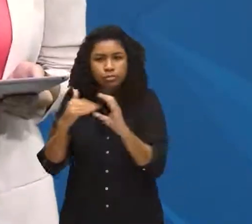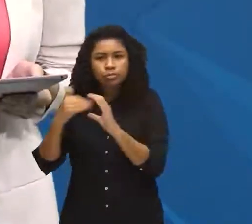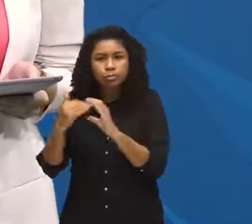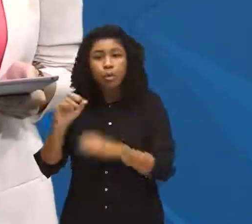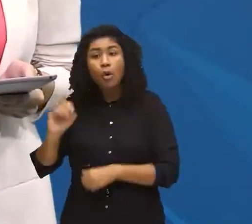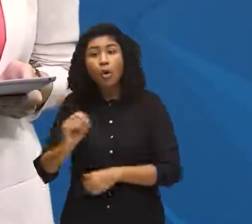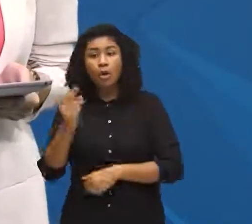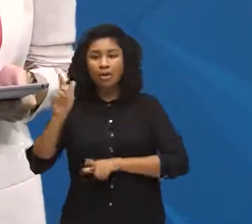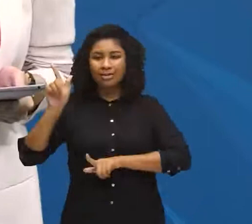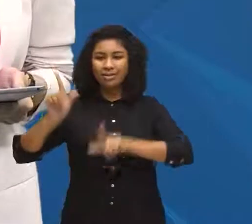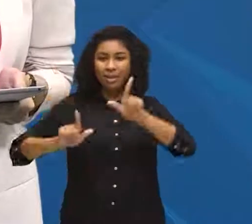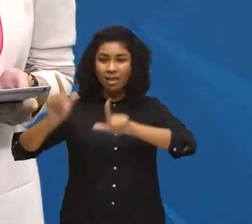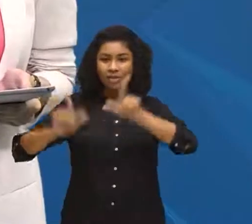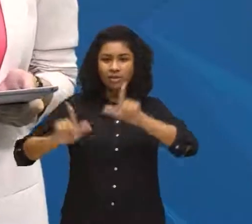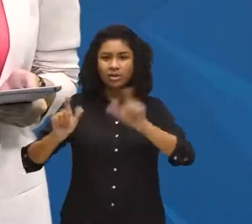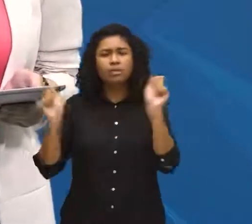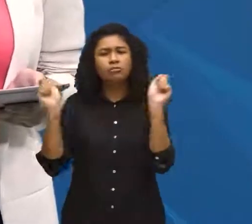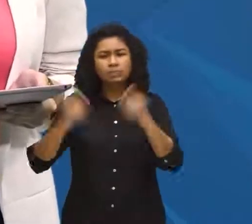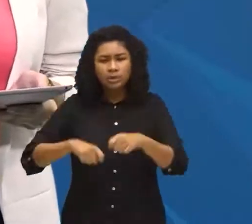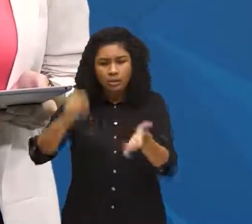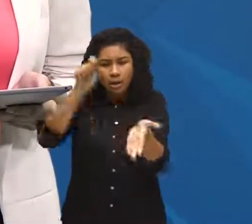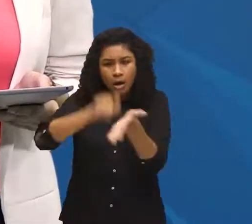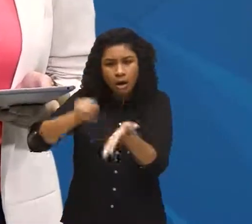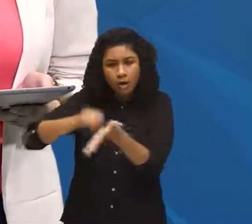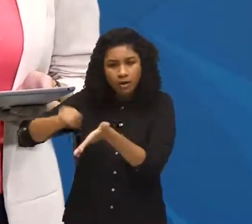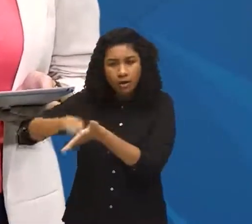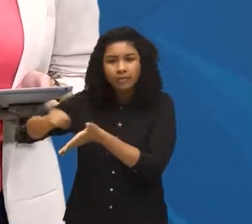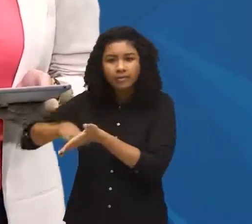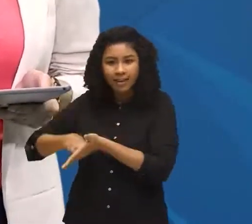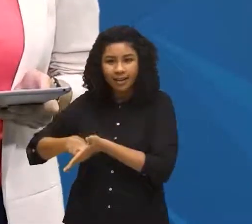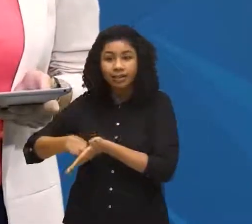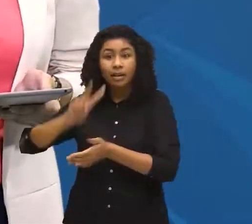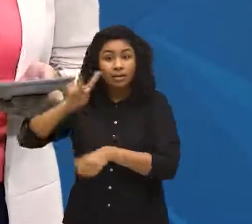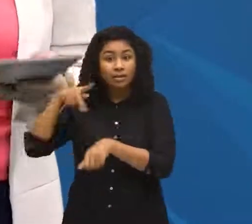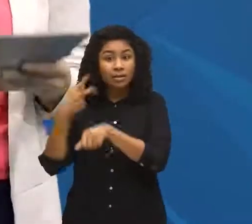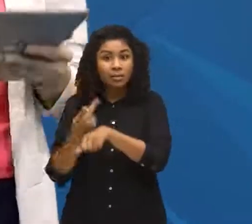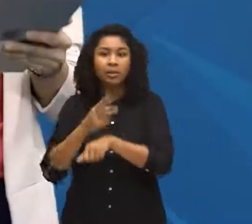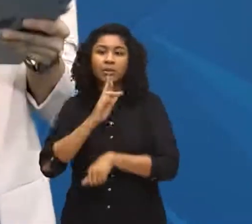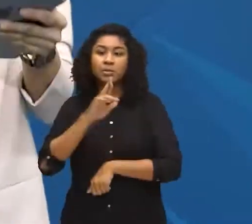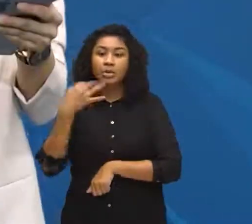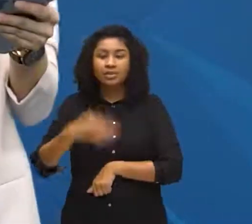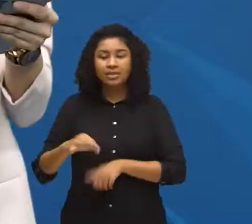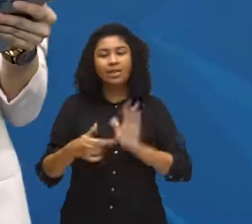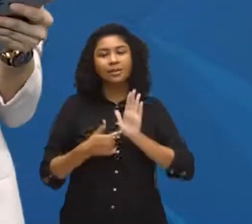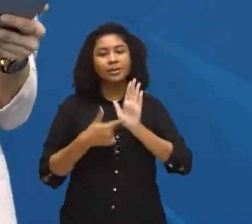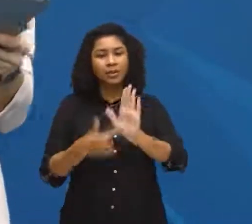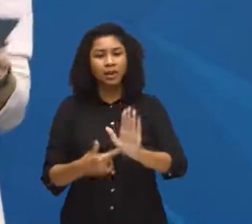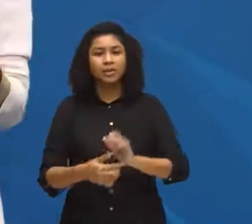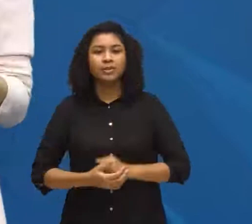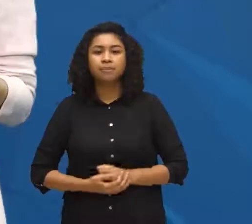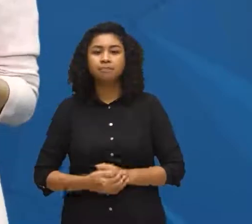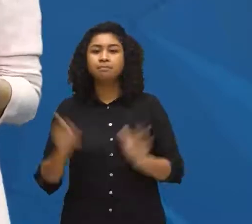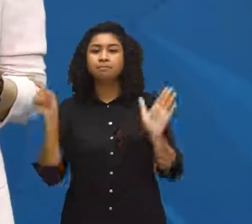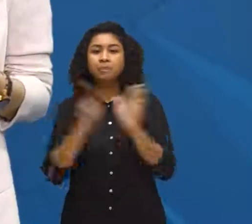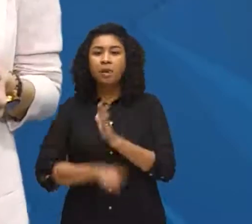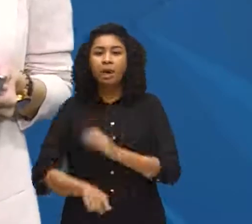TV, anota aí no seu caderno que a gente já traz o gabarito. Então, vamos lá? Primeira pergunta na